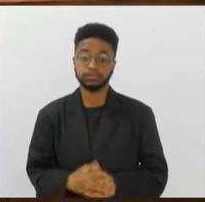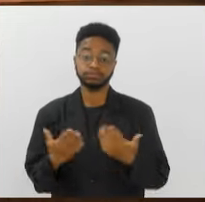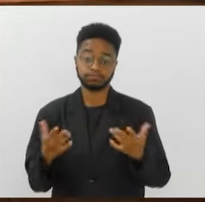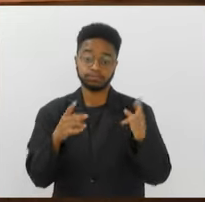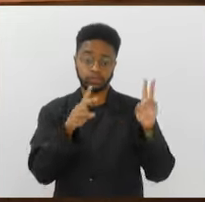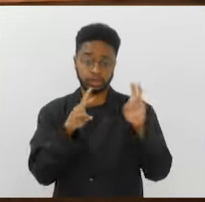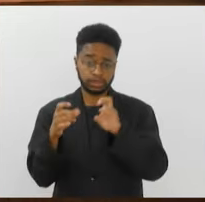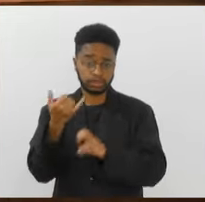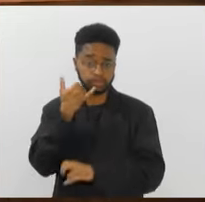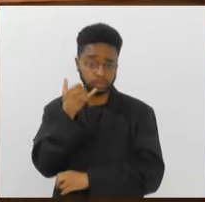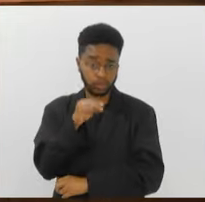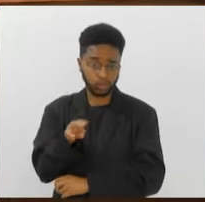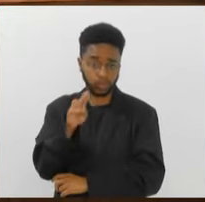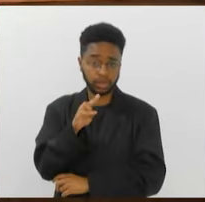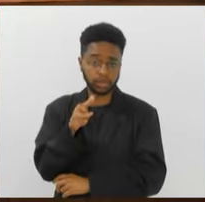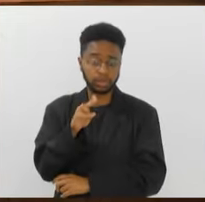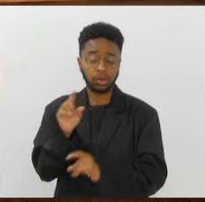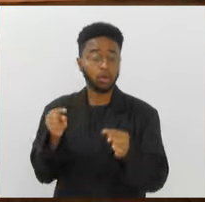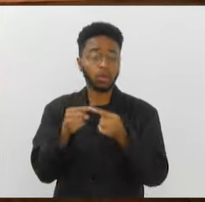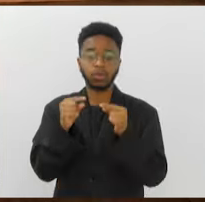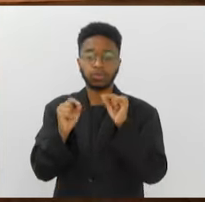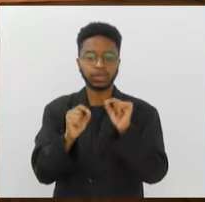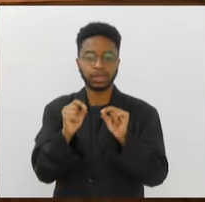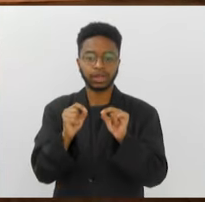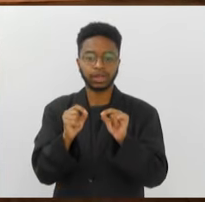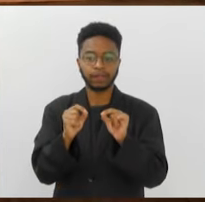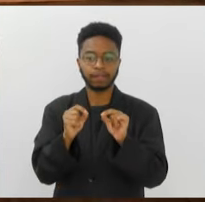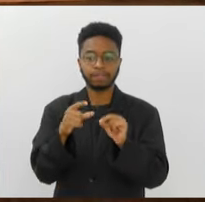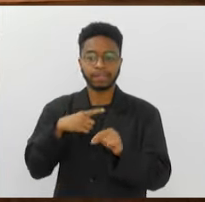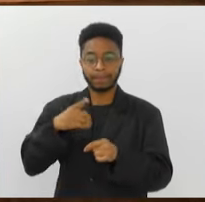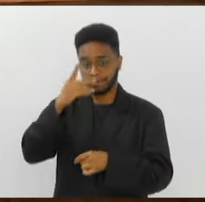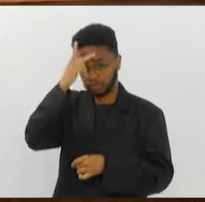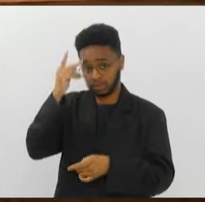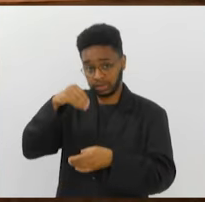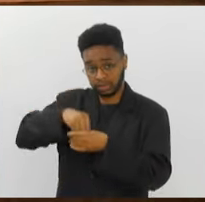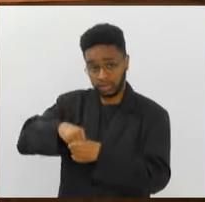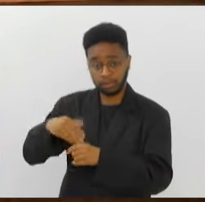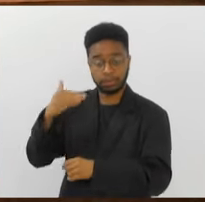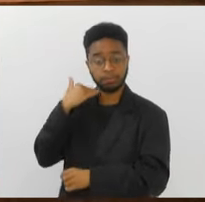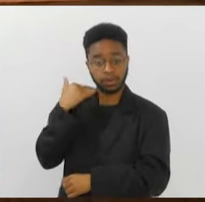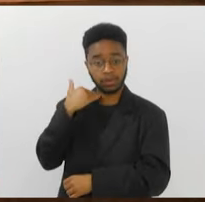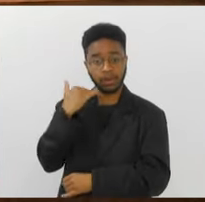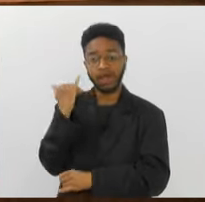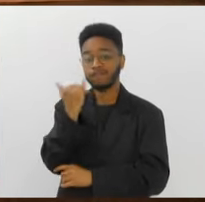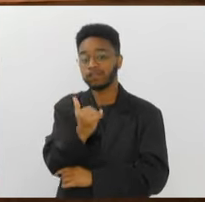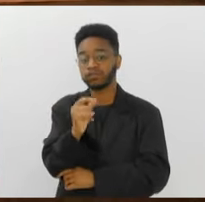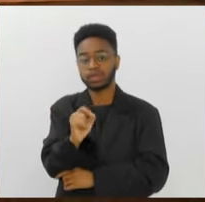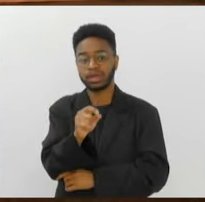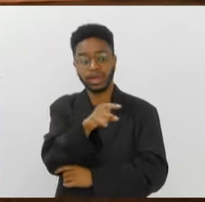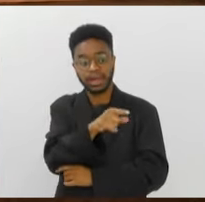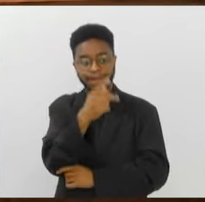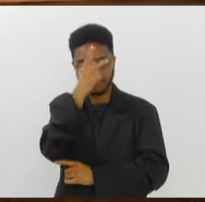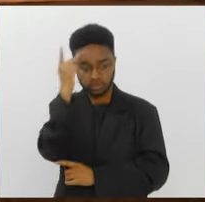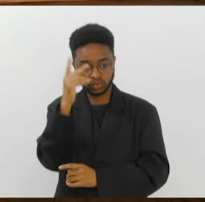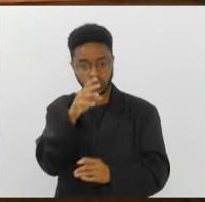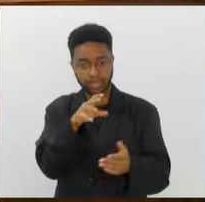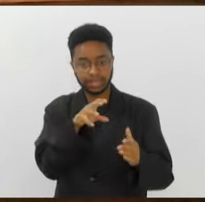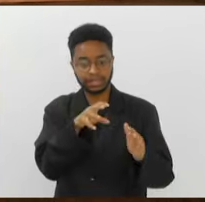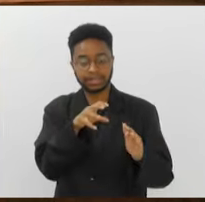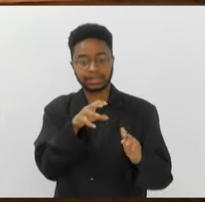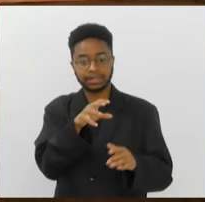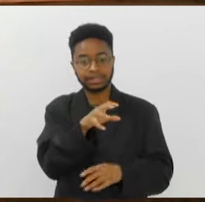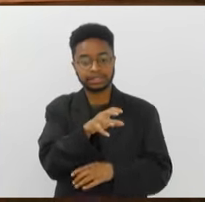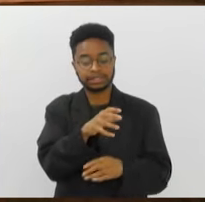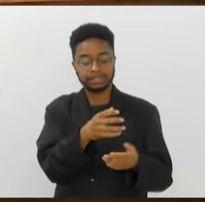do celular tem a ver com a saidinha de banco. Alguém fica lá dentro avisando, oh, essa pessoa sacou uma